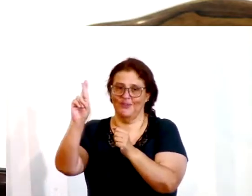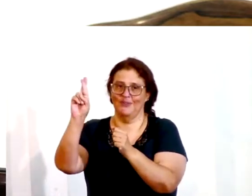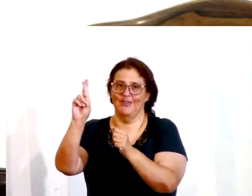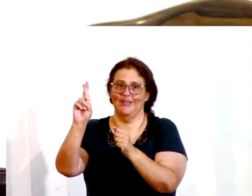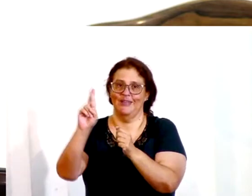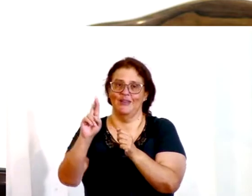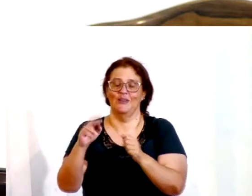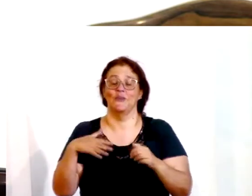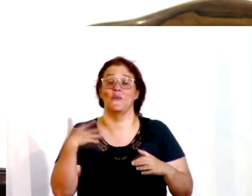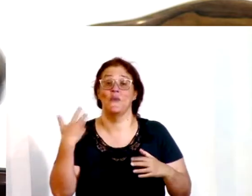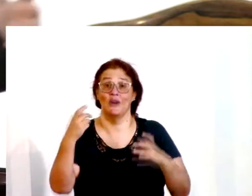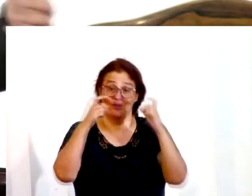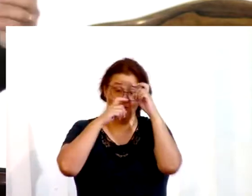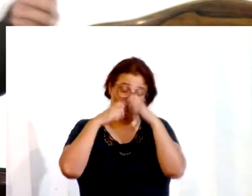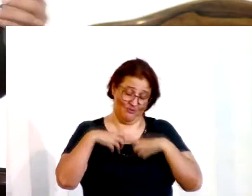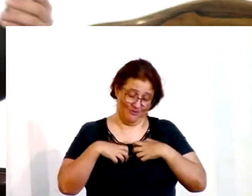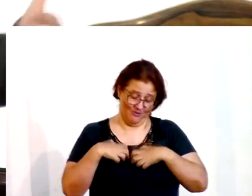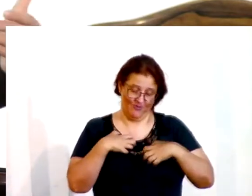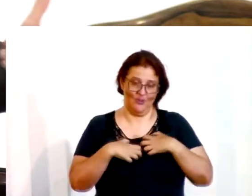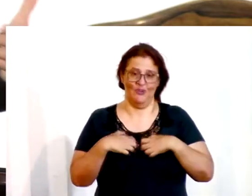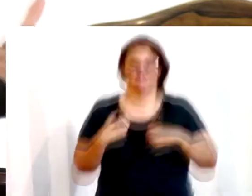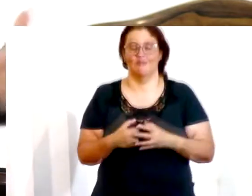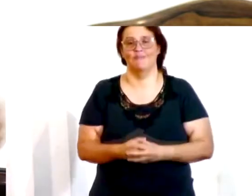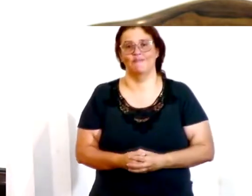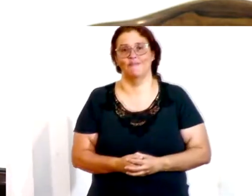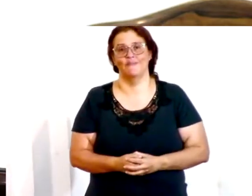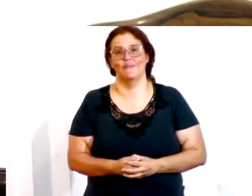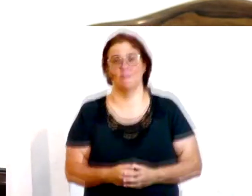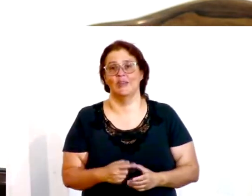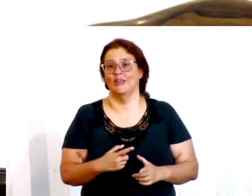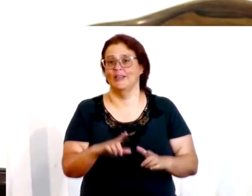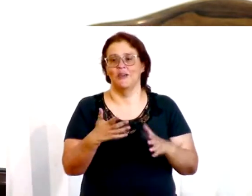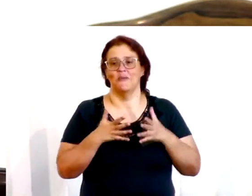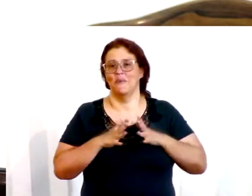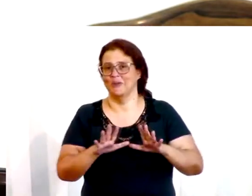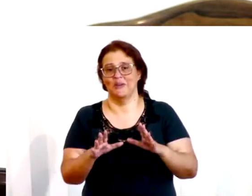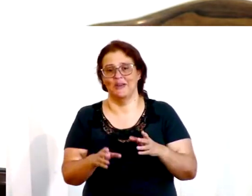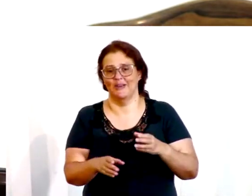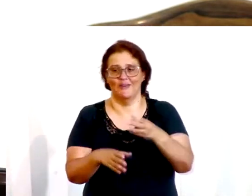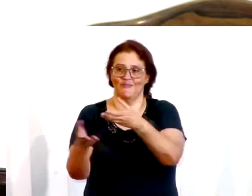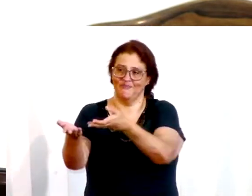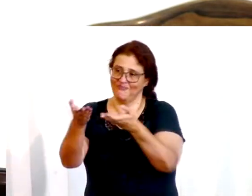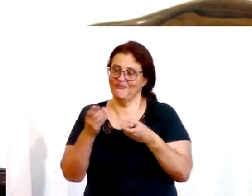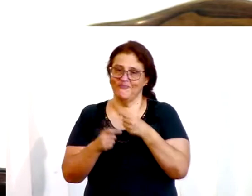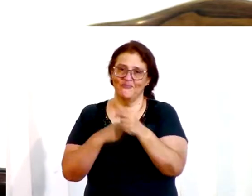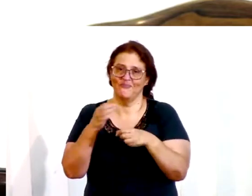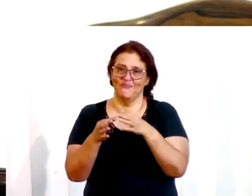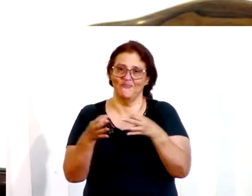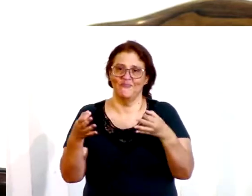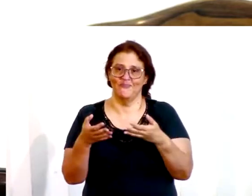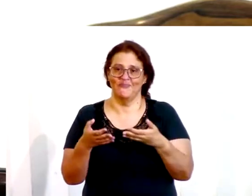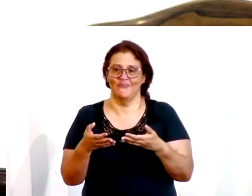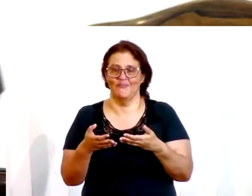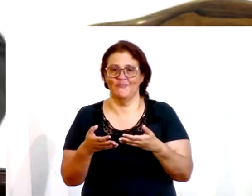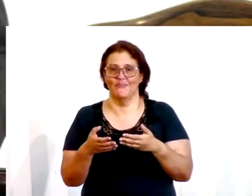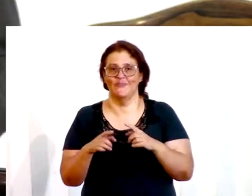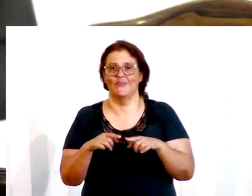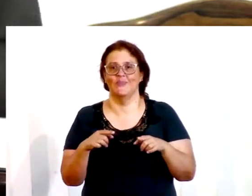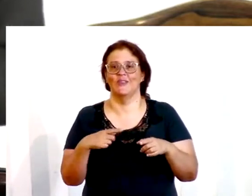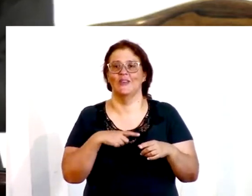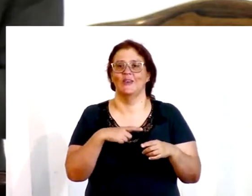no sofrimento e e não quando ganha presentes. Porque a bênção está naquele